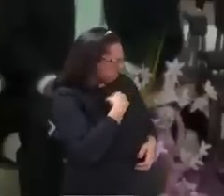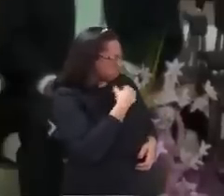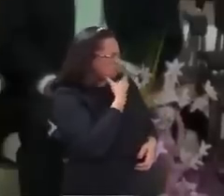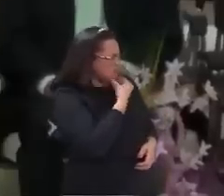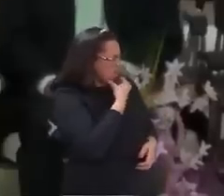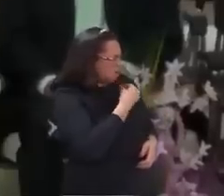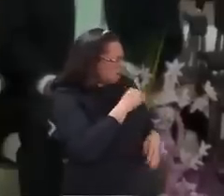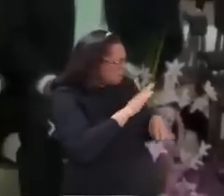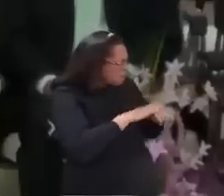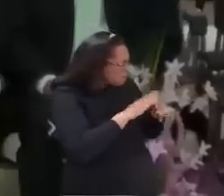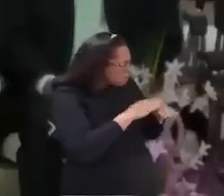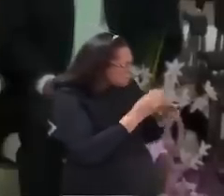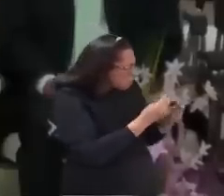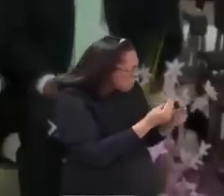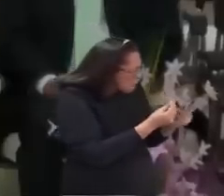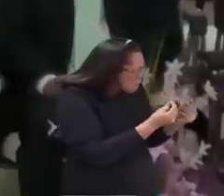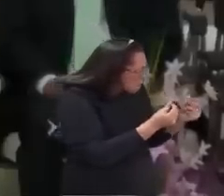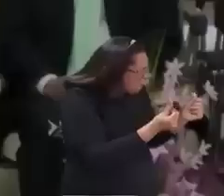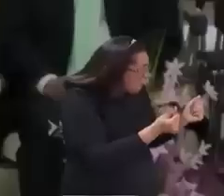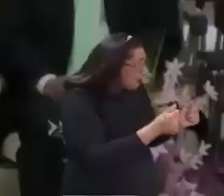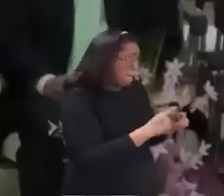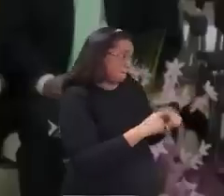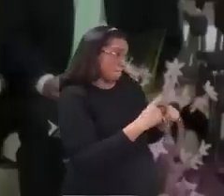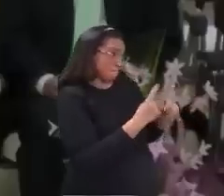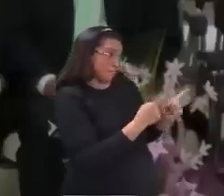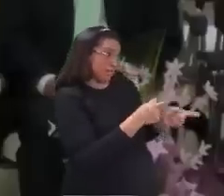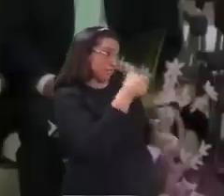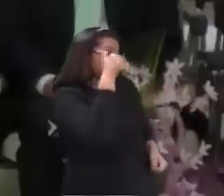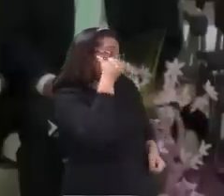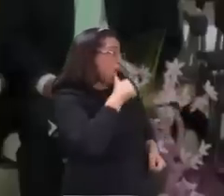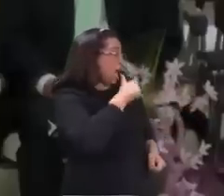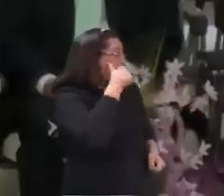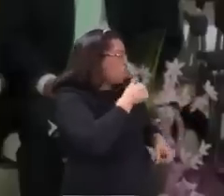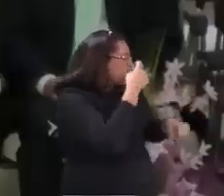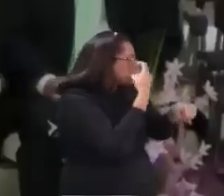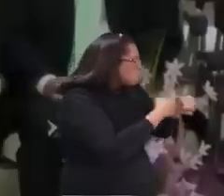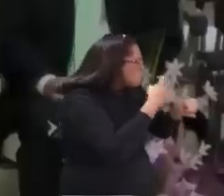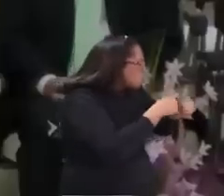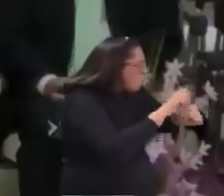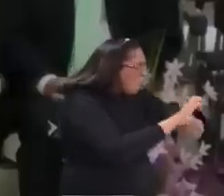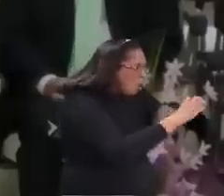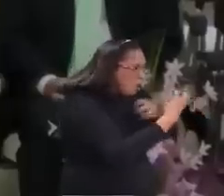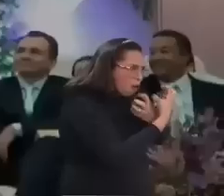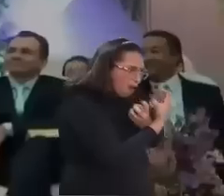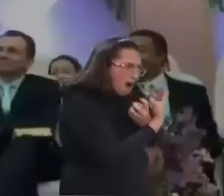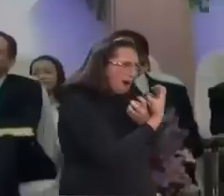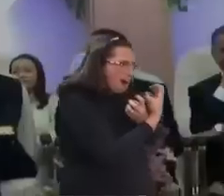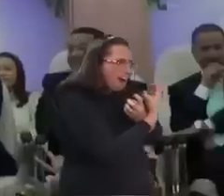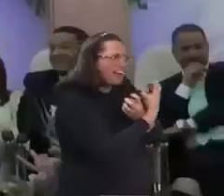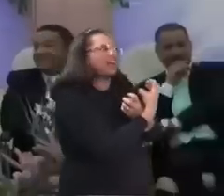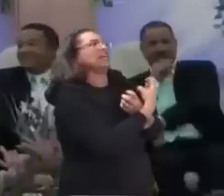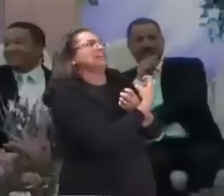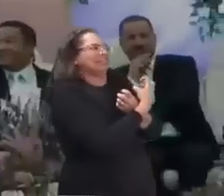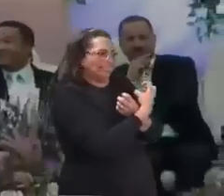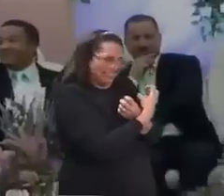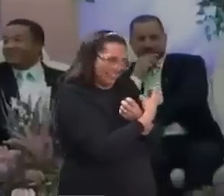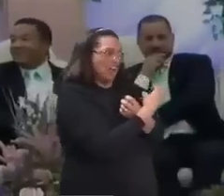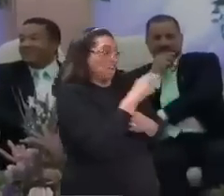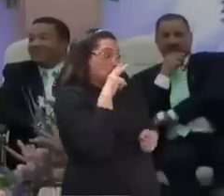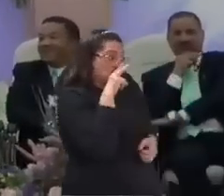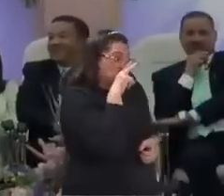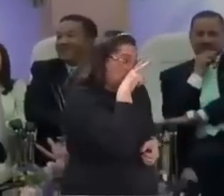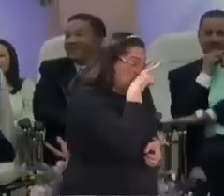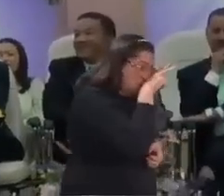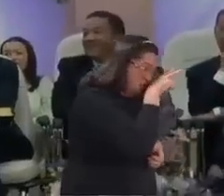pó. A mulher não, Pedro, foi feita do osso, é mais dura de quebrar, é mais dura de desistir.